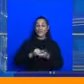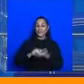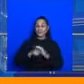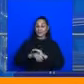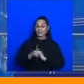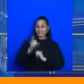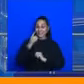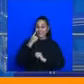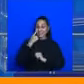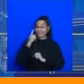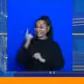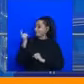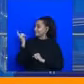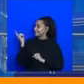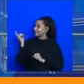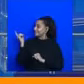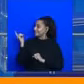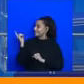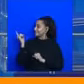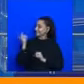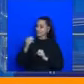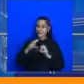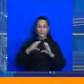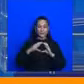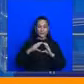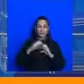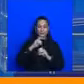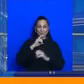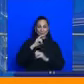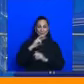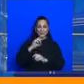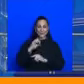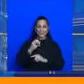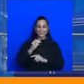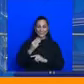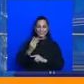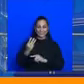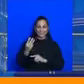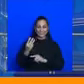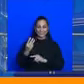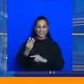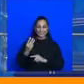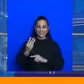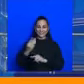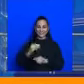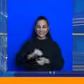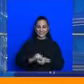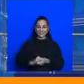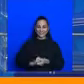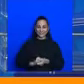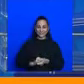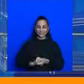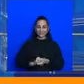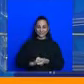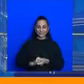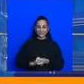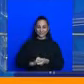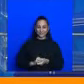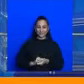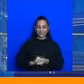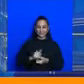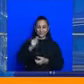da Lotomania. Vem sorte, bola verde, número 03. Verde